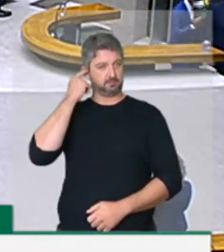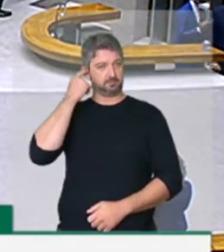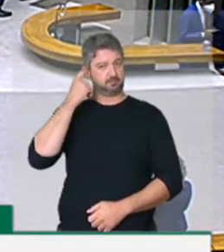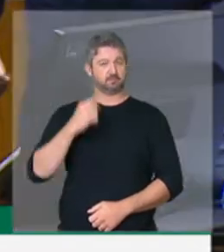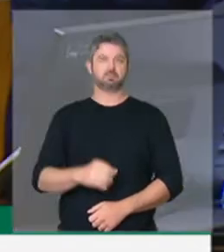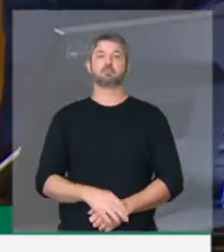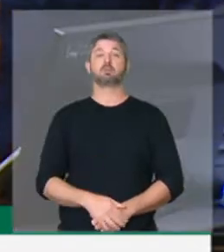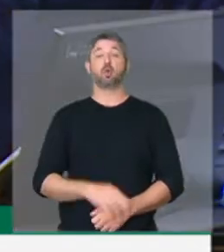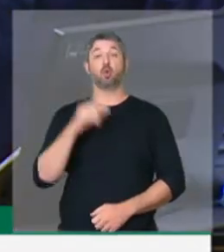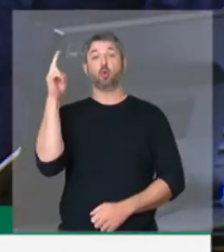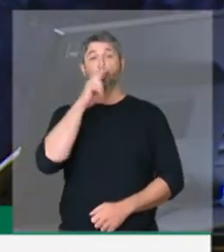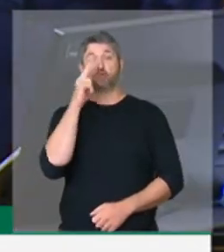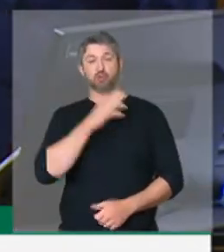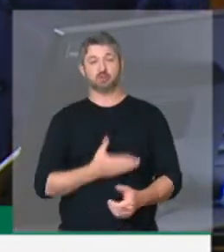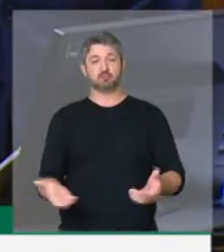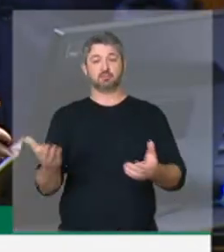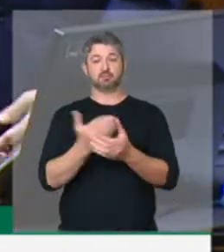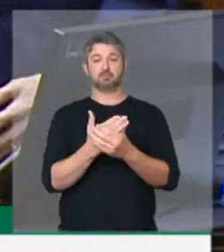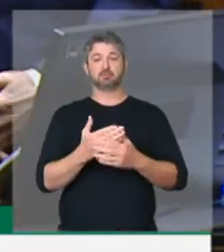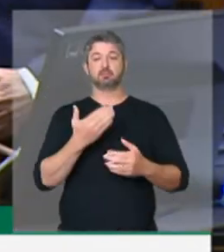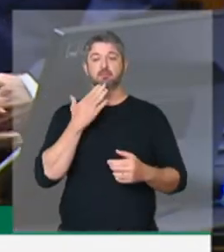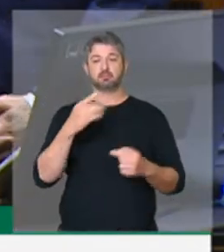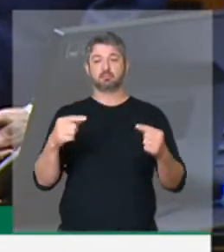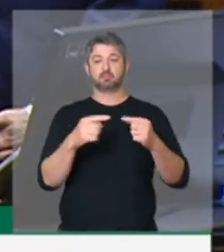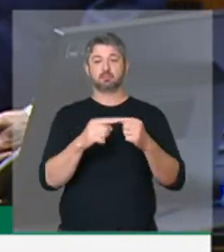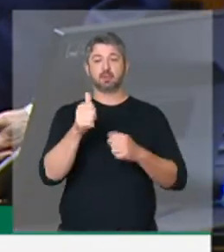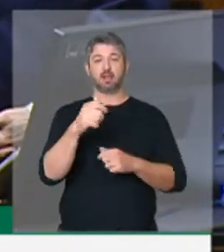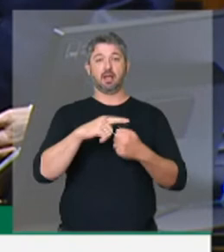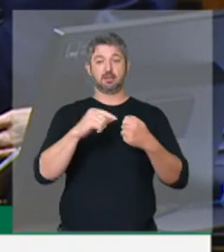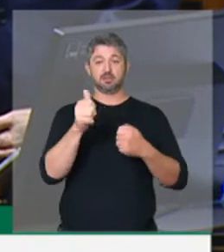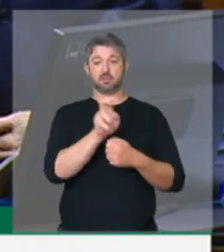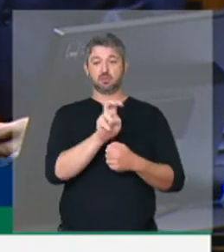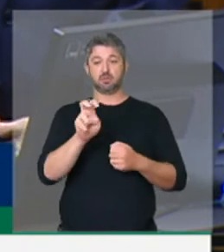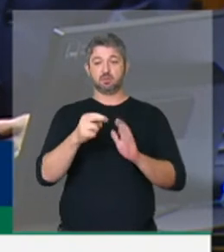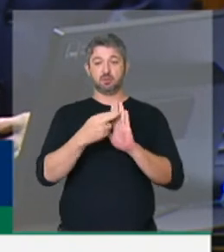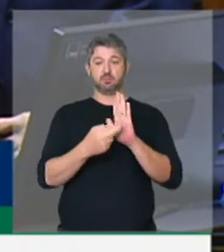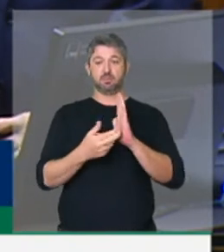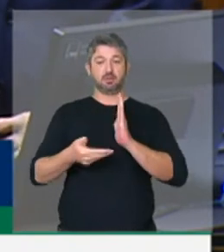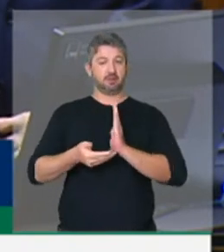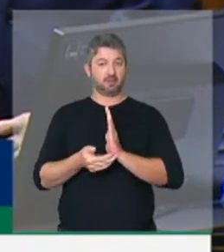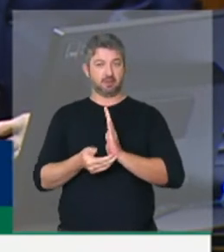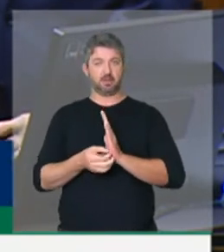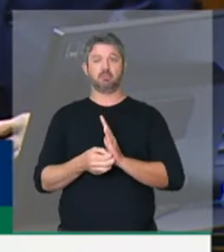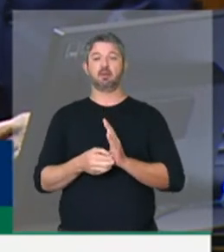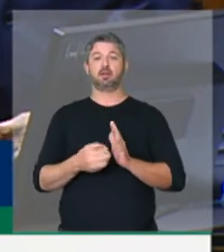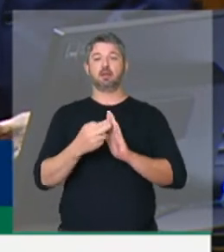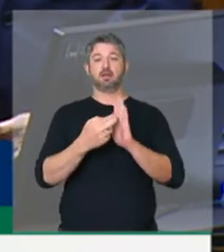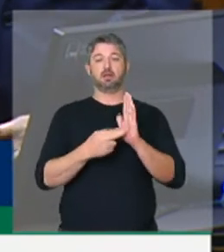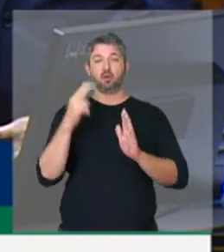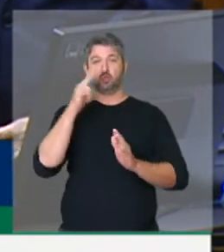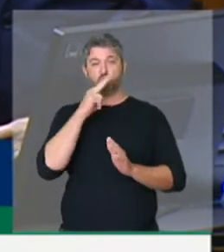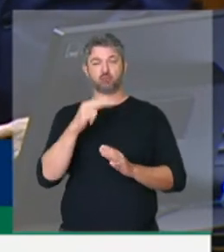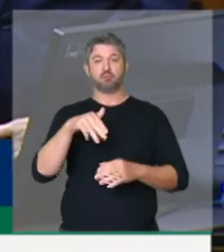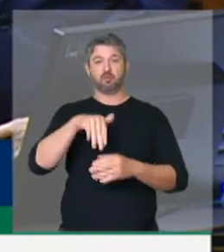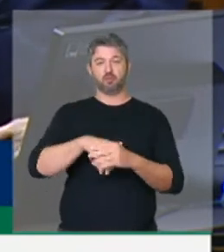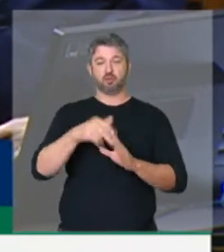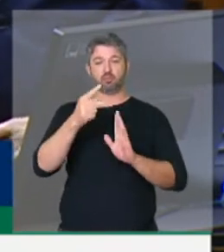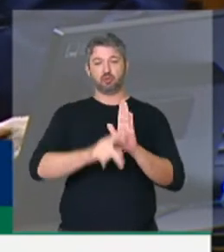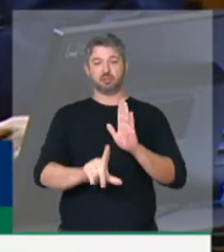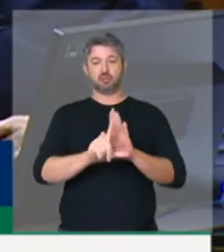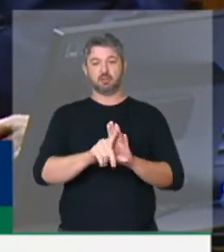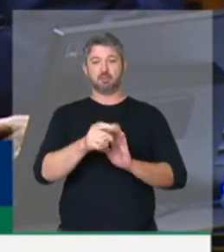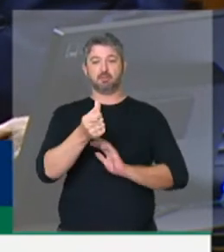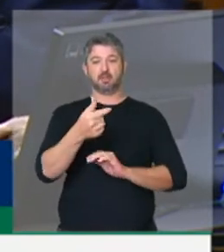Requerimento de urgência, requeremos, com base no artigo 155 do Regimento Interno, regime de urgência na apreciação do projeto de lei